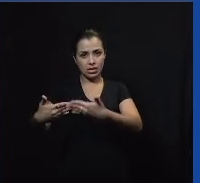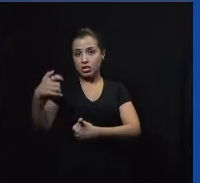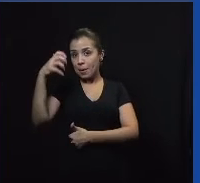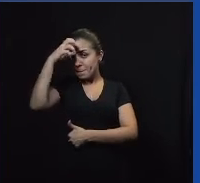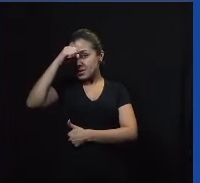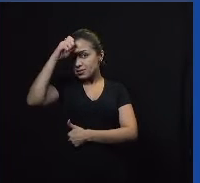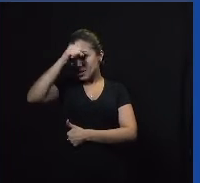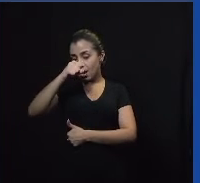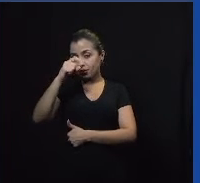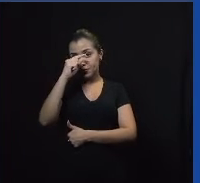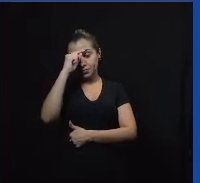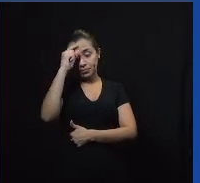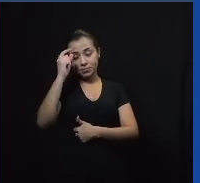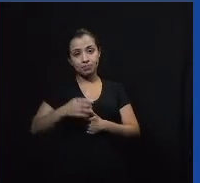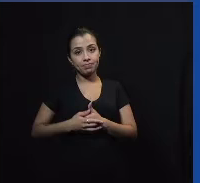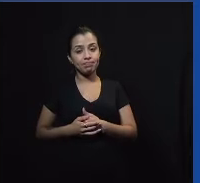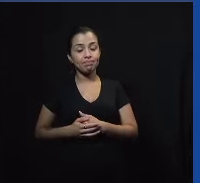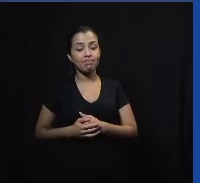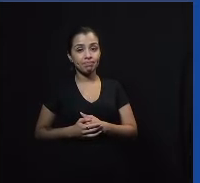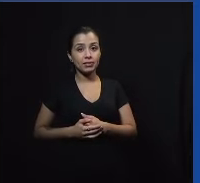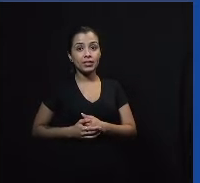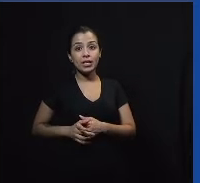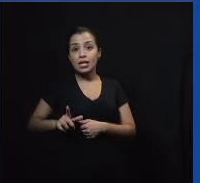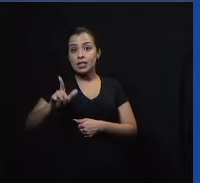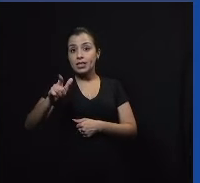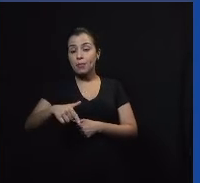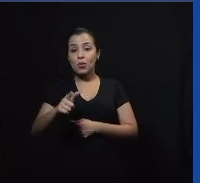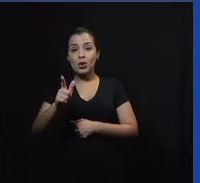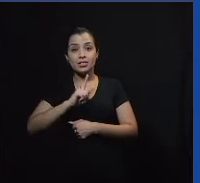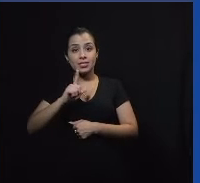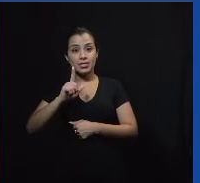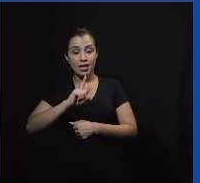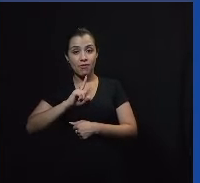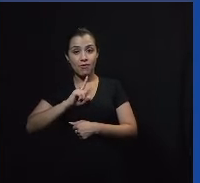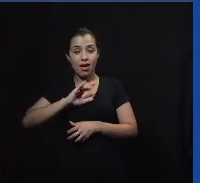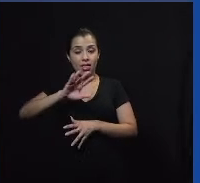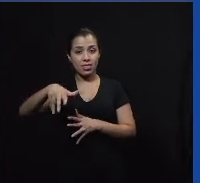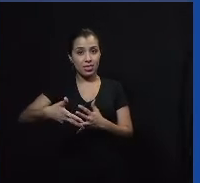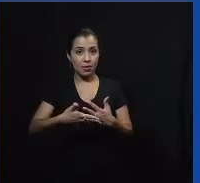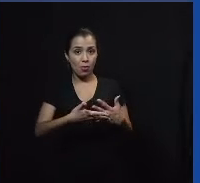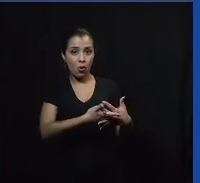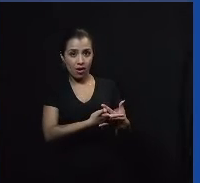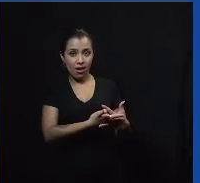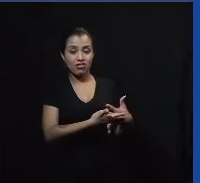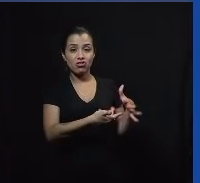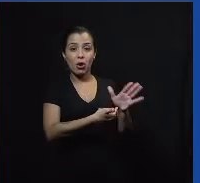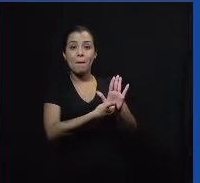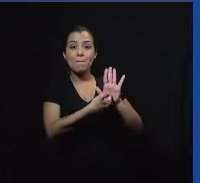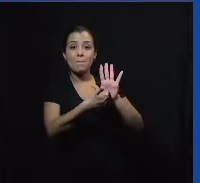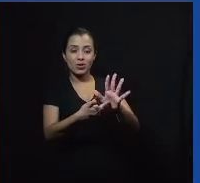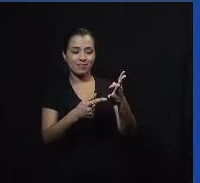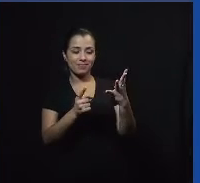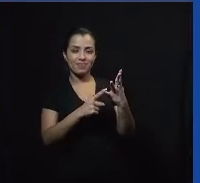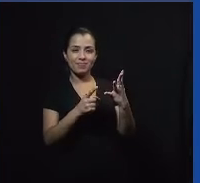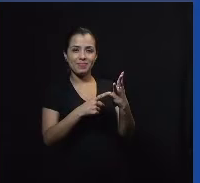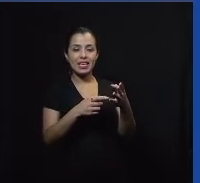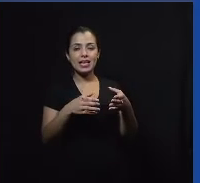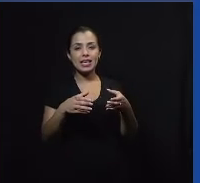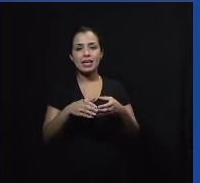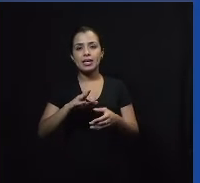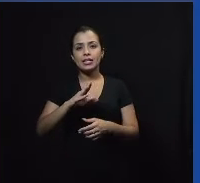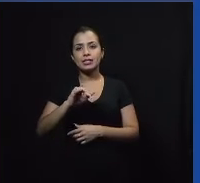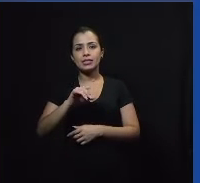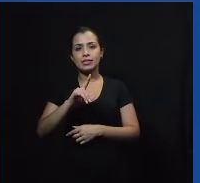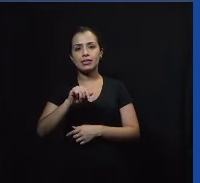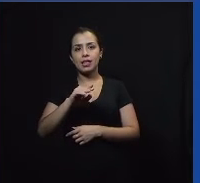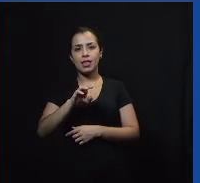Instituto Cidade Democrática e o Instituto de Governo Aberto. Eles trouxeram jovens que participaram do projeto no município de